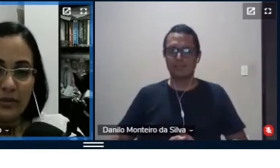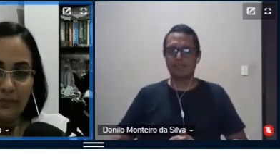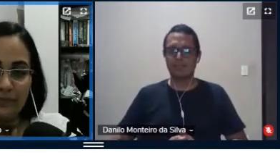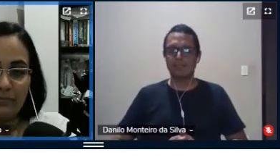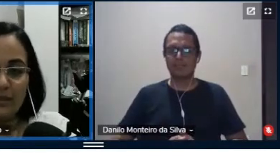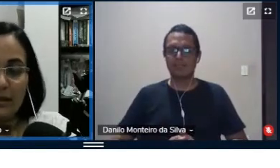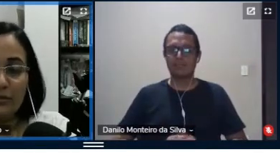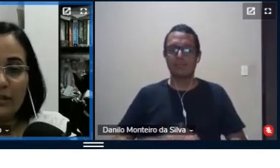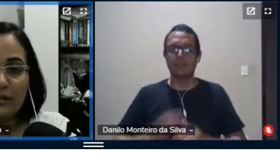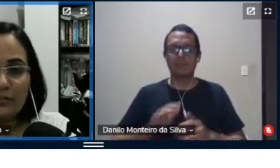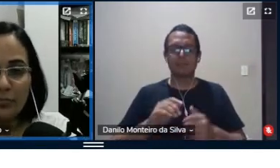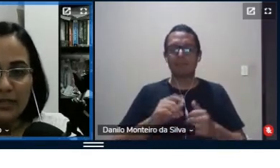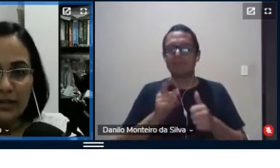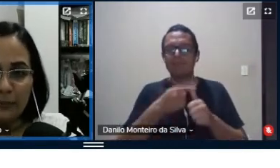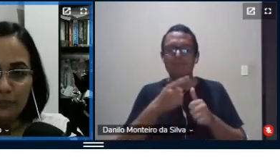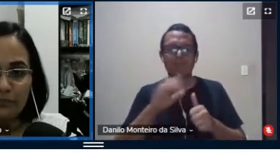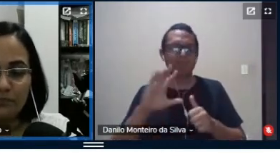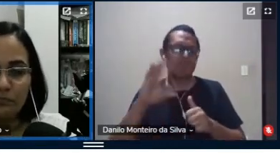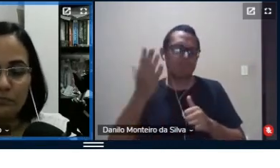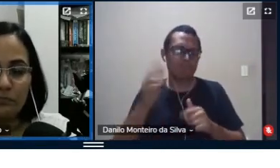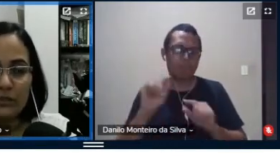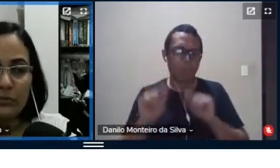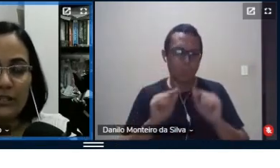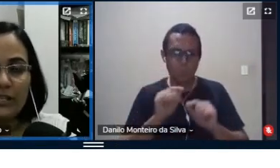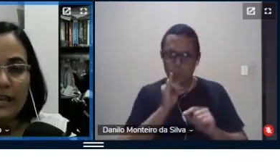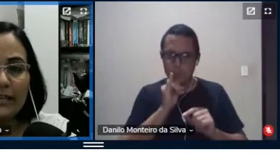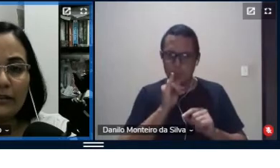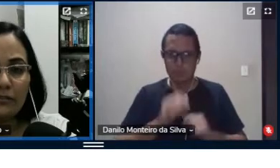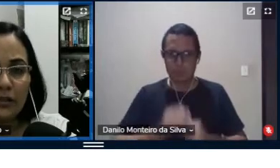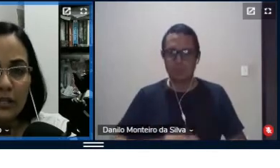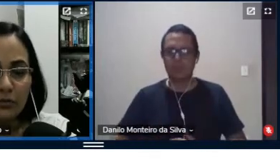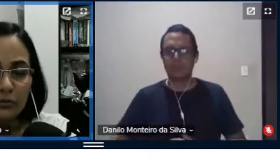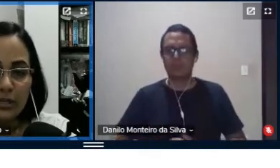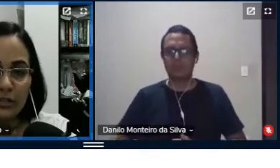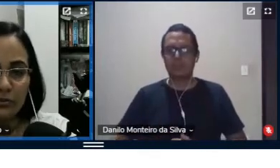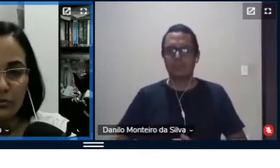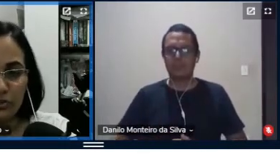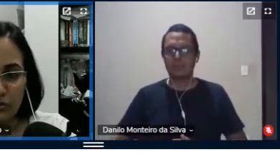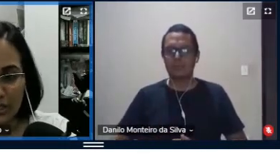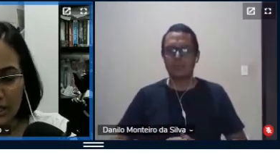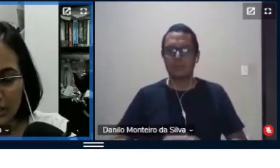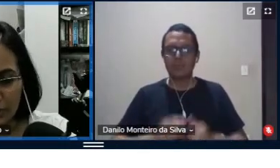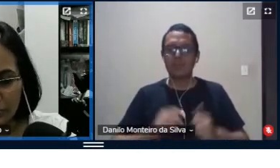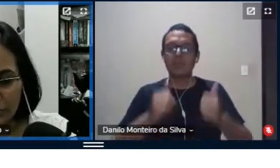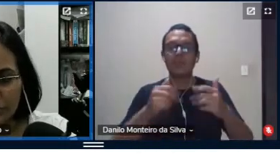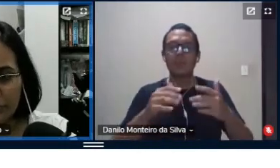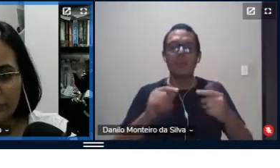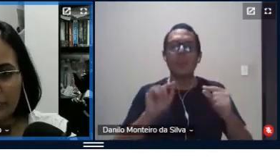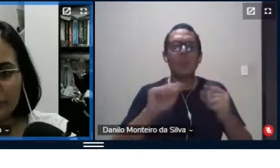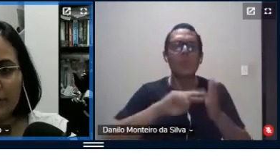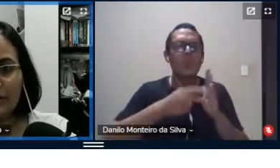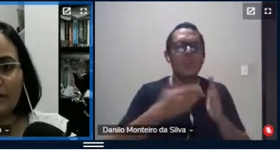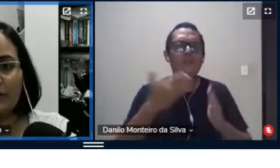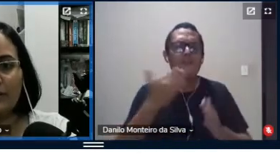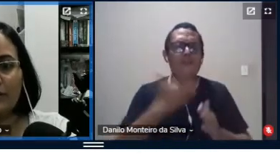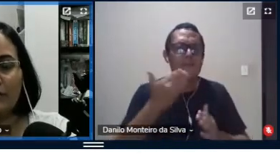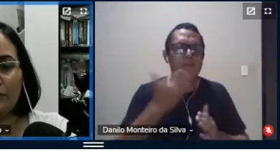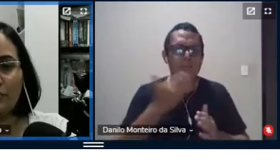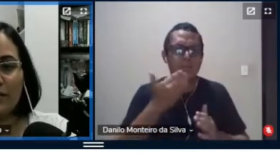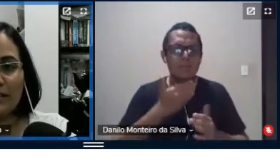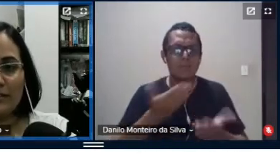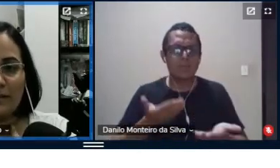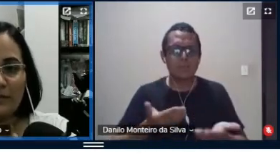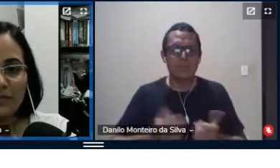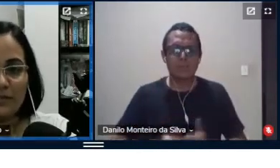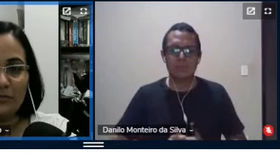situação é o que? Eu tenho que explicar o que é defeito, o que é descontinuidade. Eu